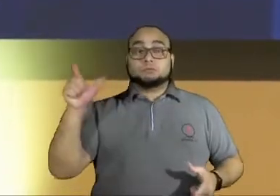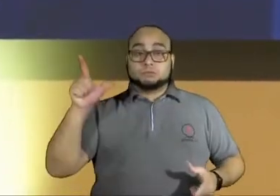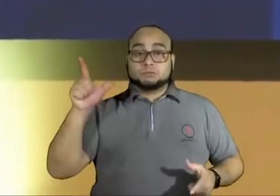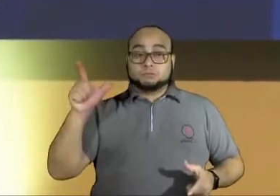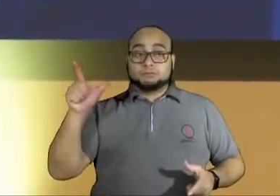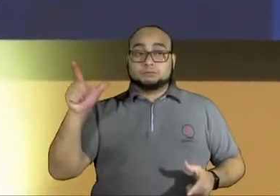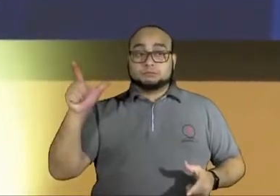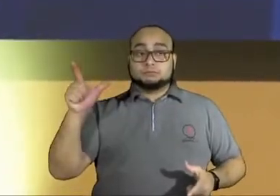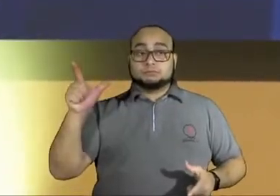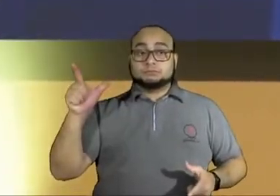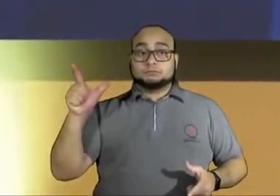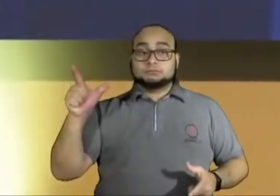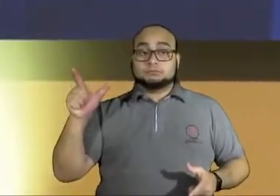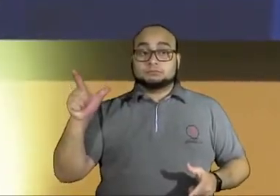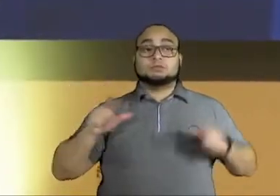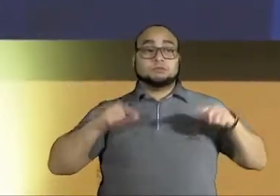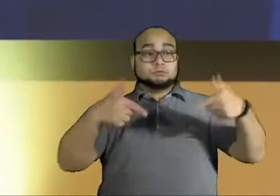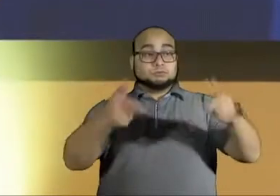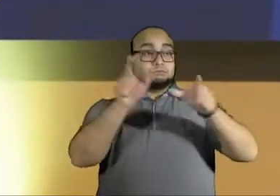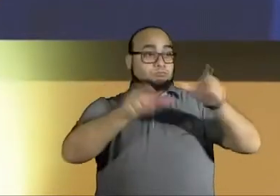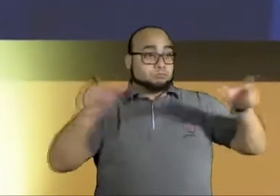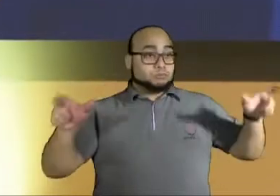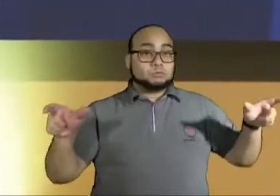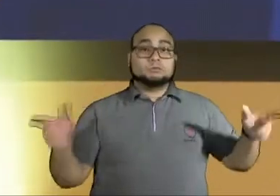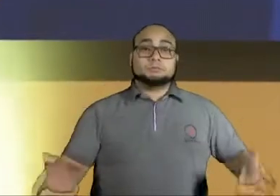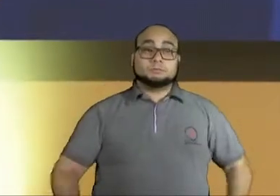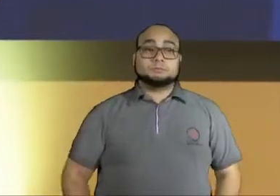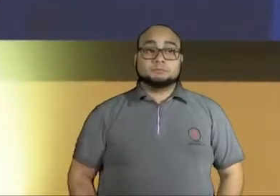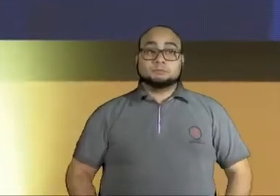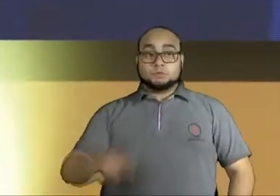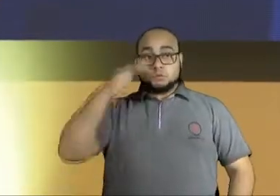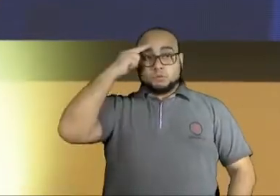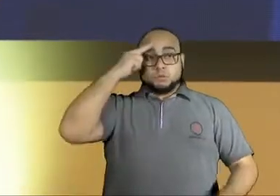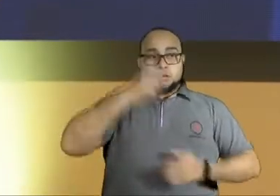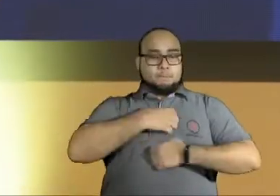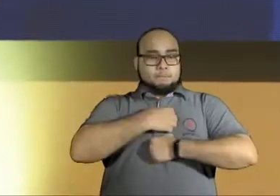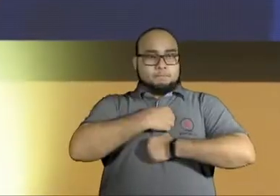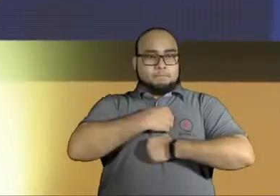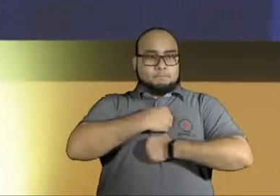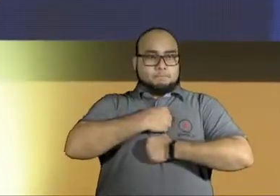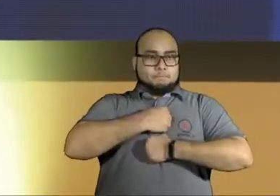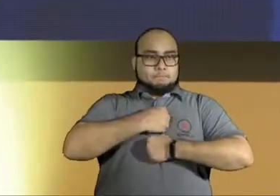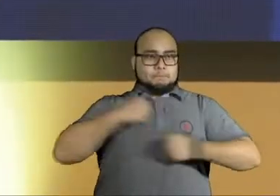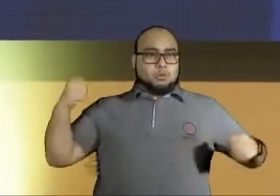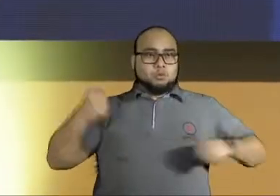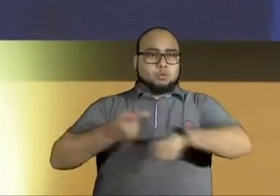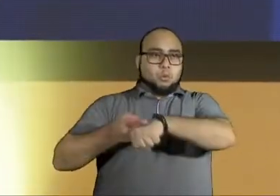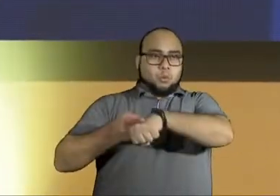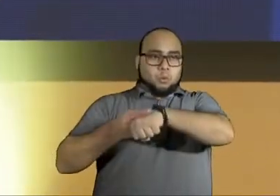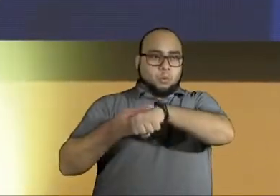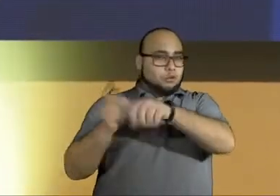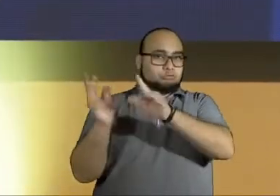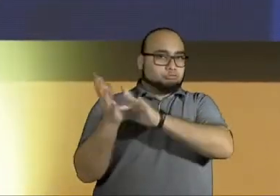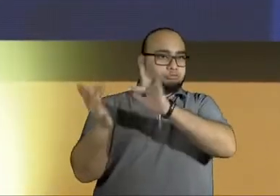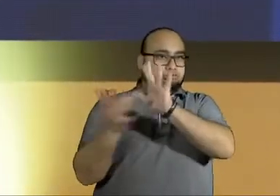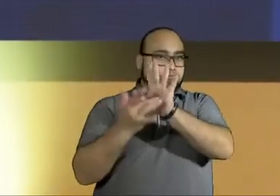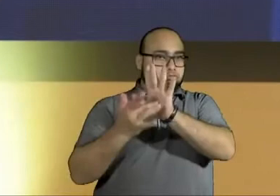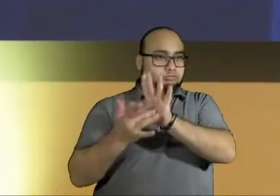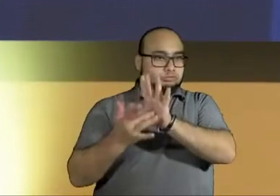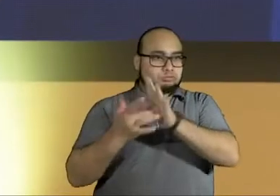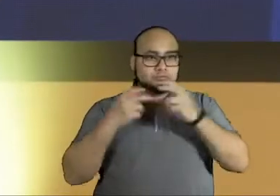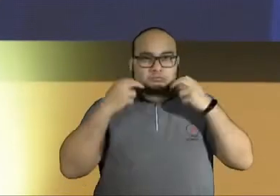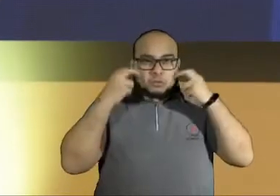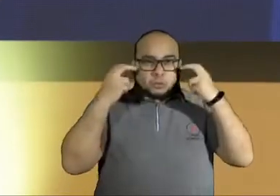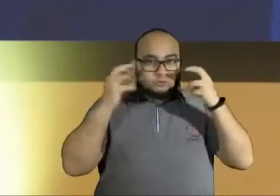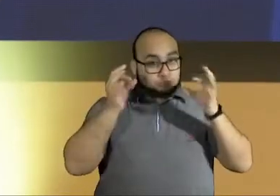Foram os soldados que fizeram isto. Isto o quê? Rasgaram, tiraram, desnudaram. É momento de vergonha ou não é? Vamos